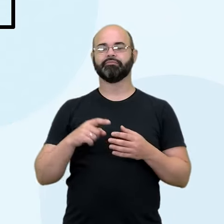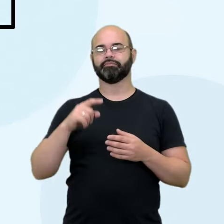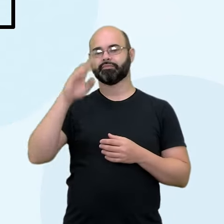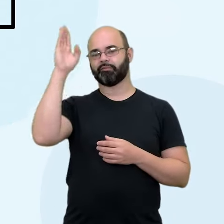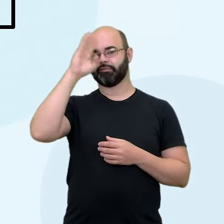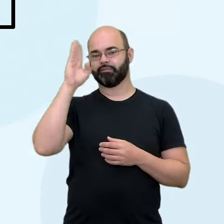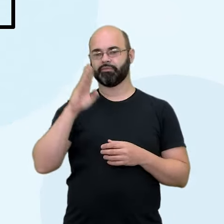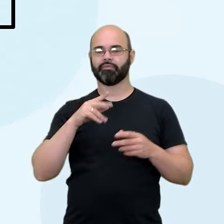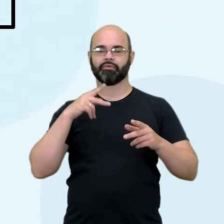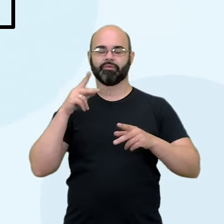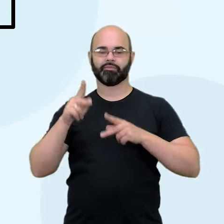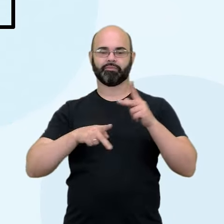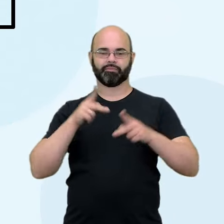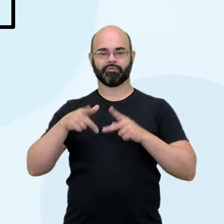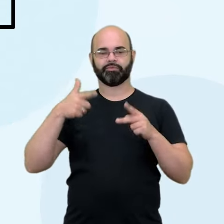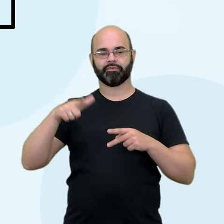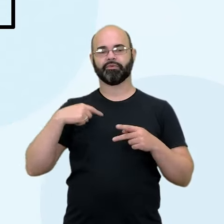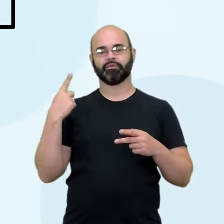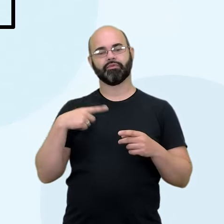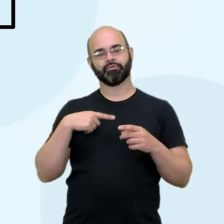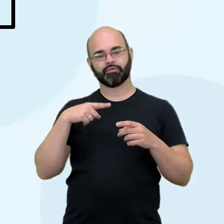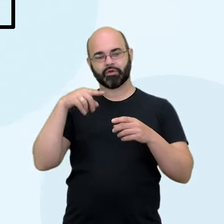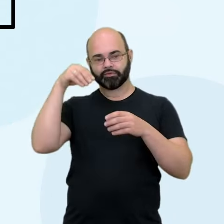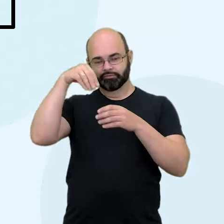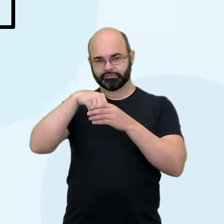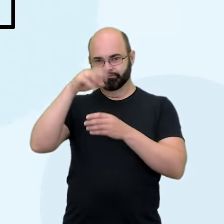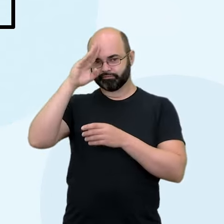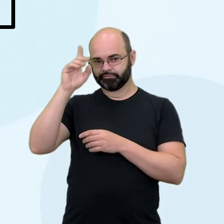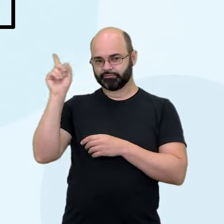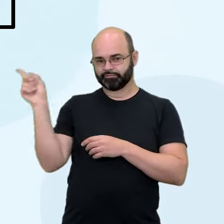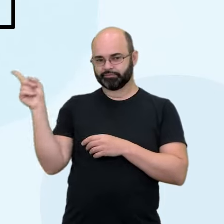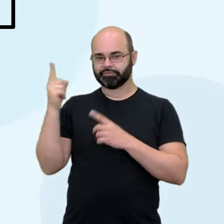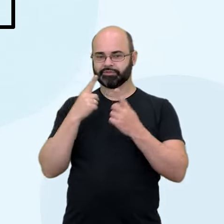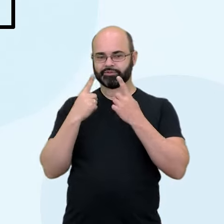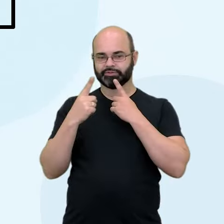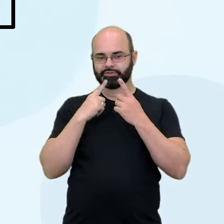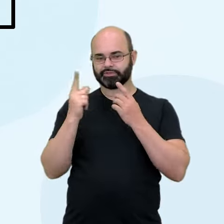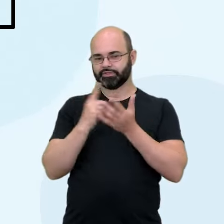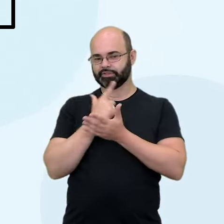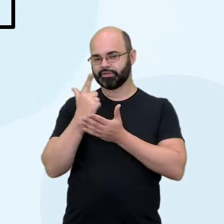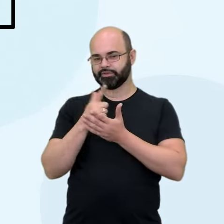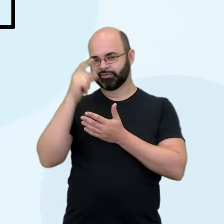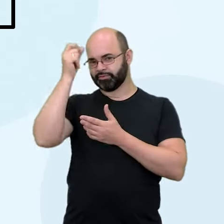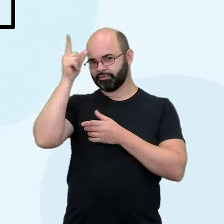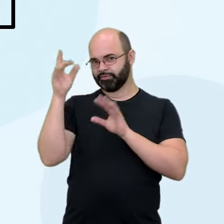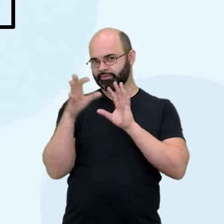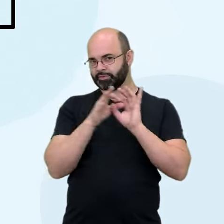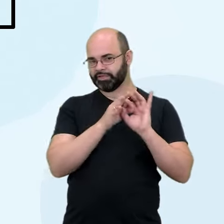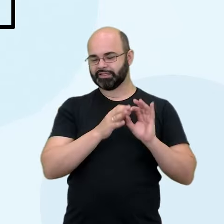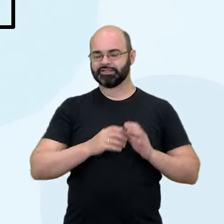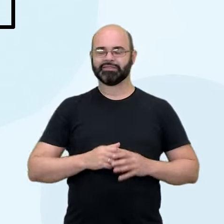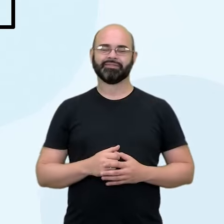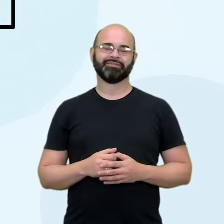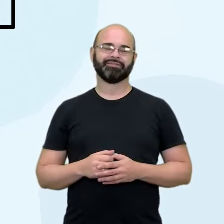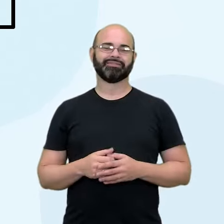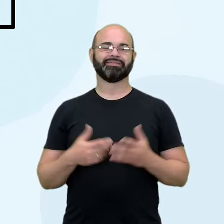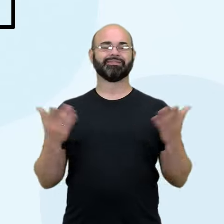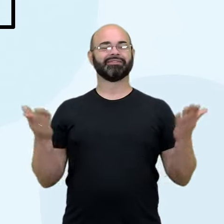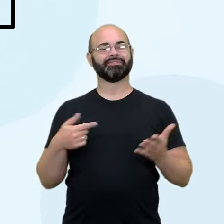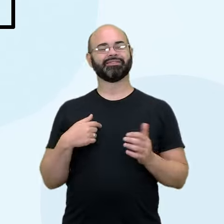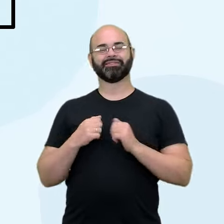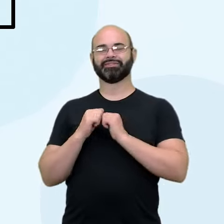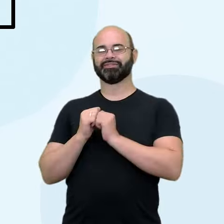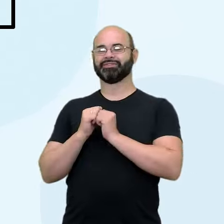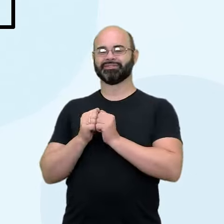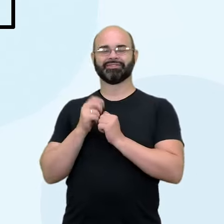nós estamos aqui, diálogos com a literatura, a cultura em contexto, cultura e seus sentidos, tá certo? E quem está comigo aqui, sempre